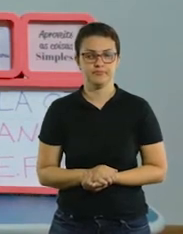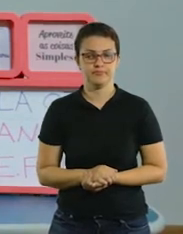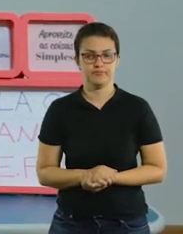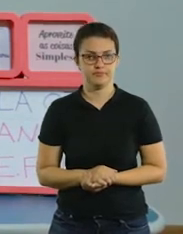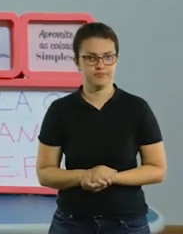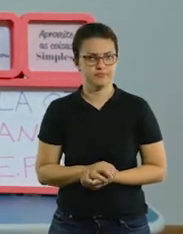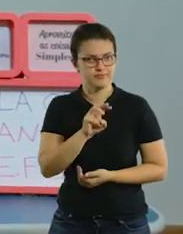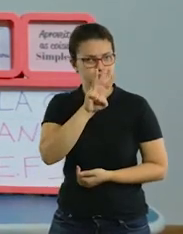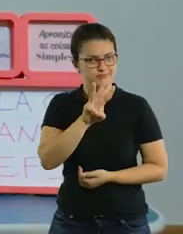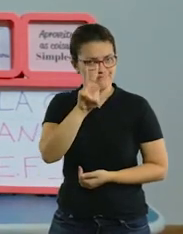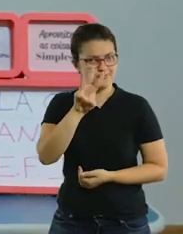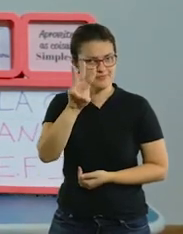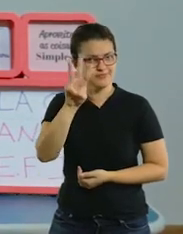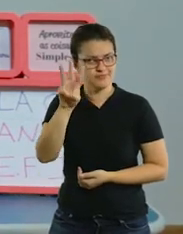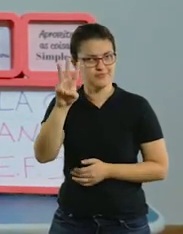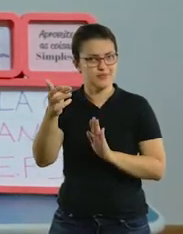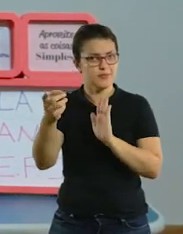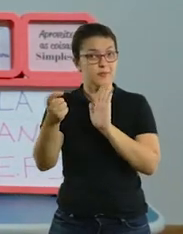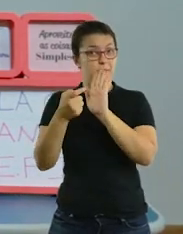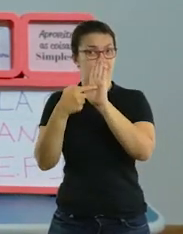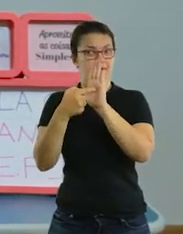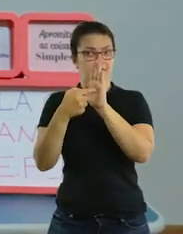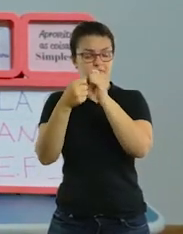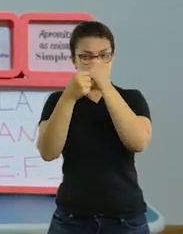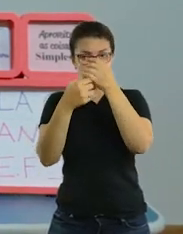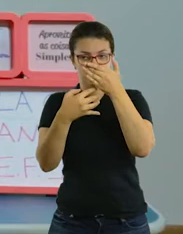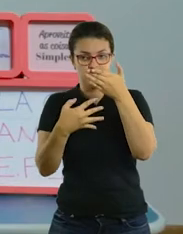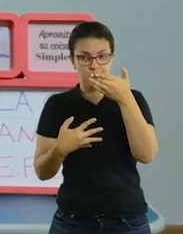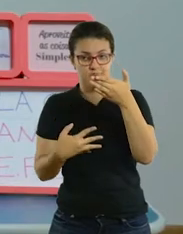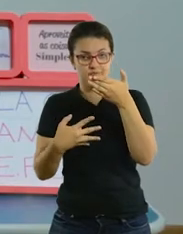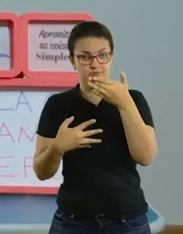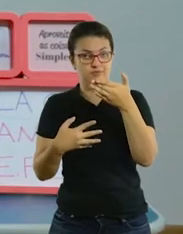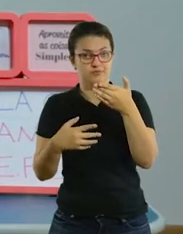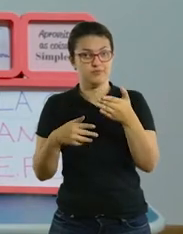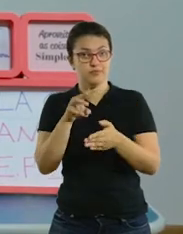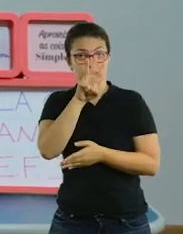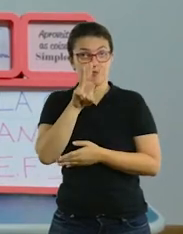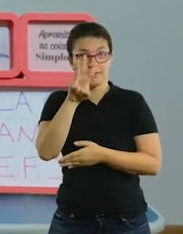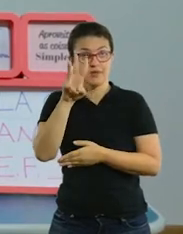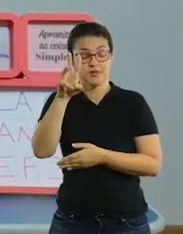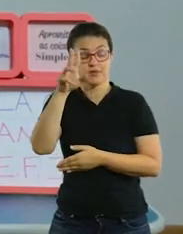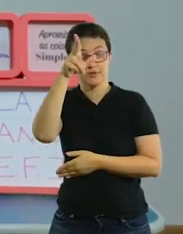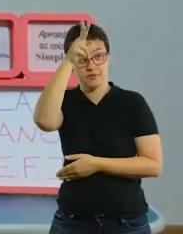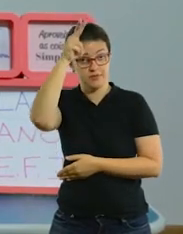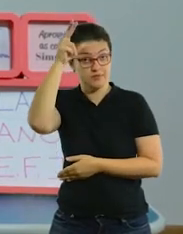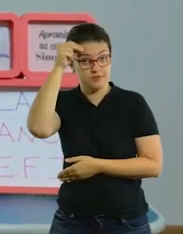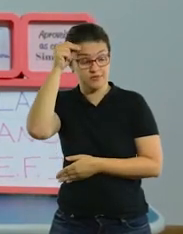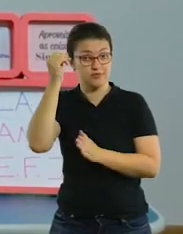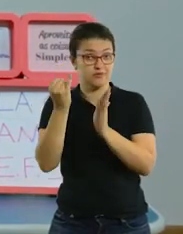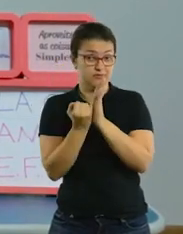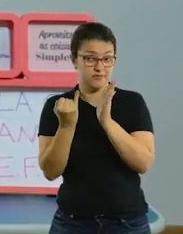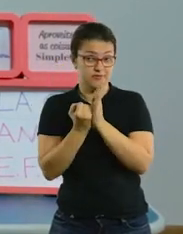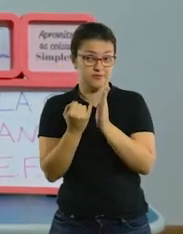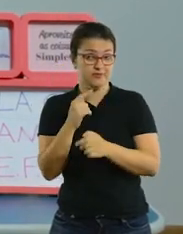Vocês estão acessando o link Lição de Casa? Ele está localizado no site da Prefeitura de Itapevi.